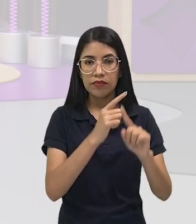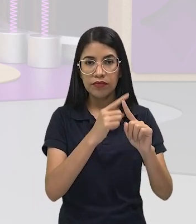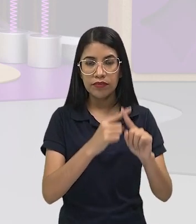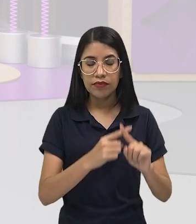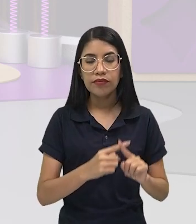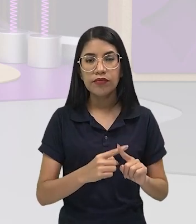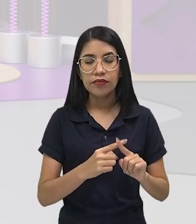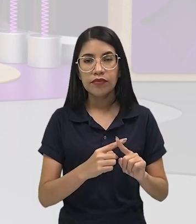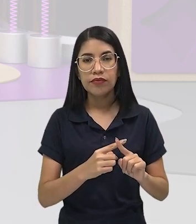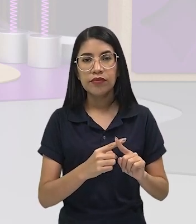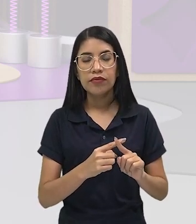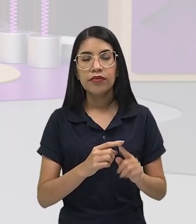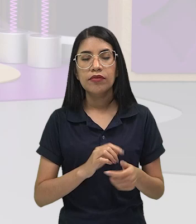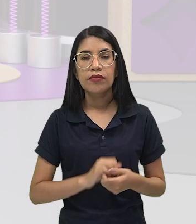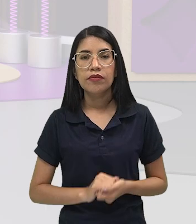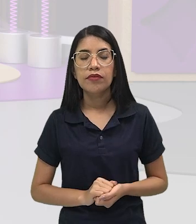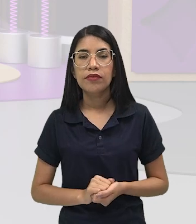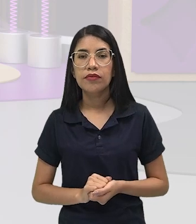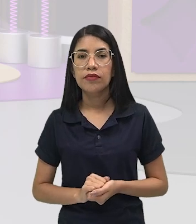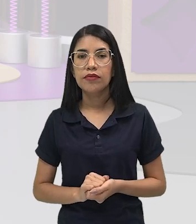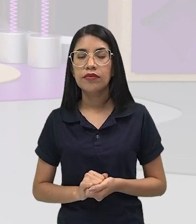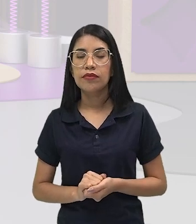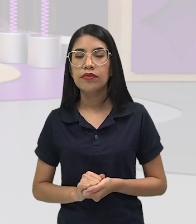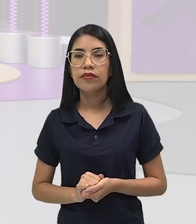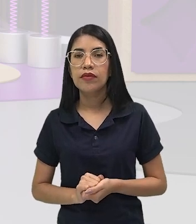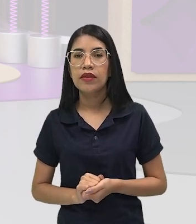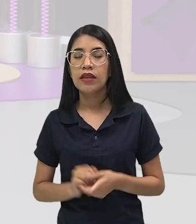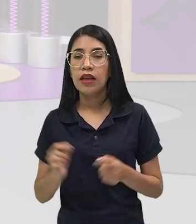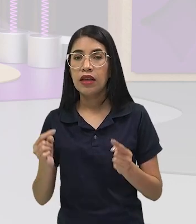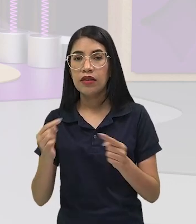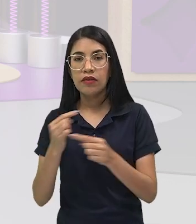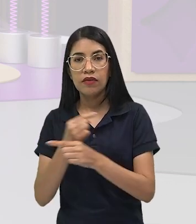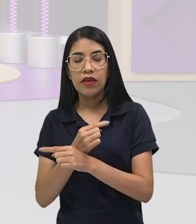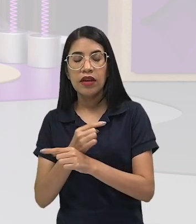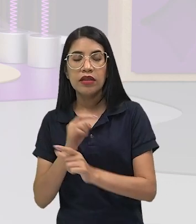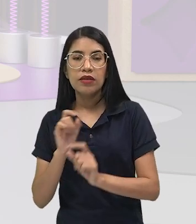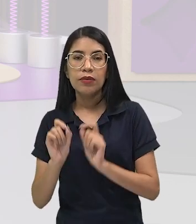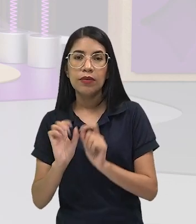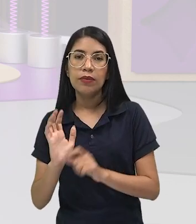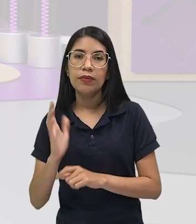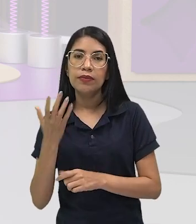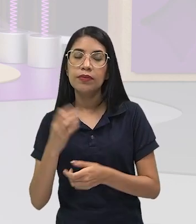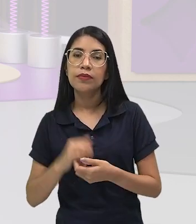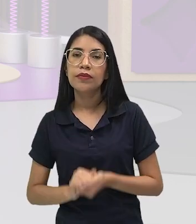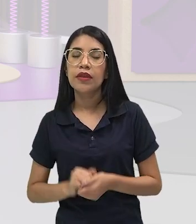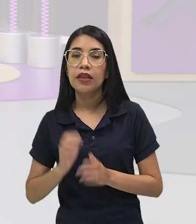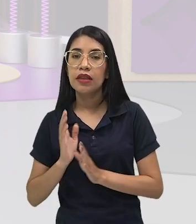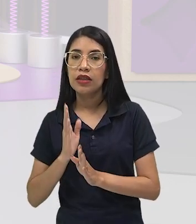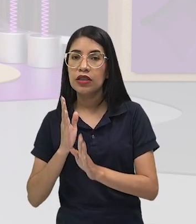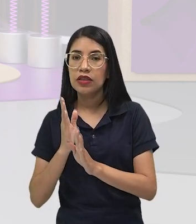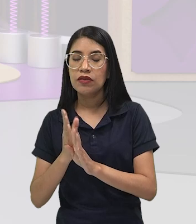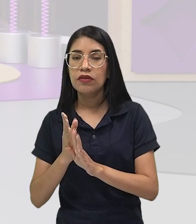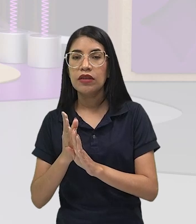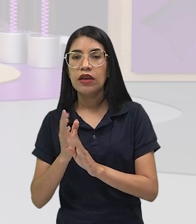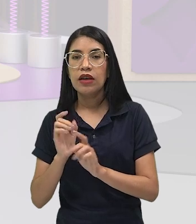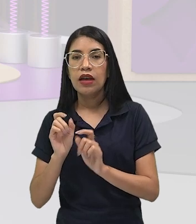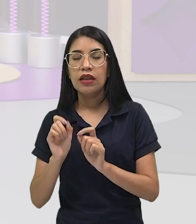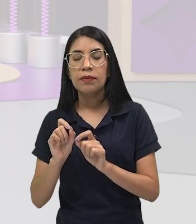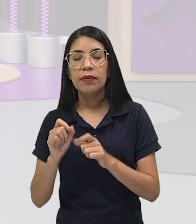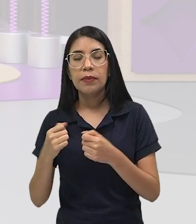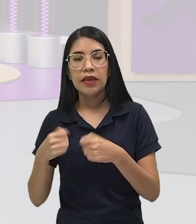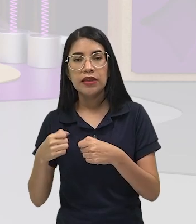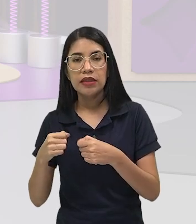a propriedade, descobre aquilo que está faltando. Na proporção inversa, você detectou que é inversa, você vai ter